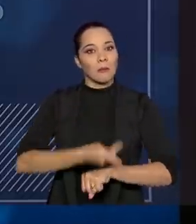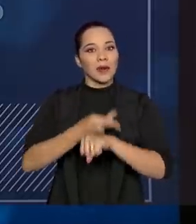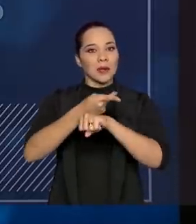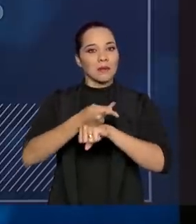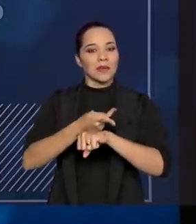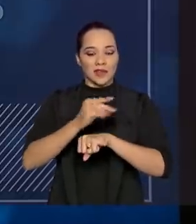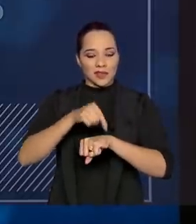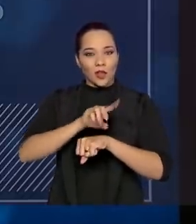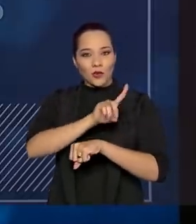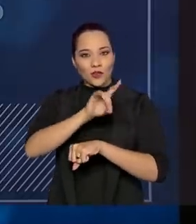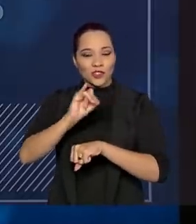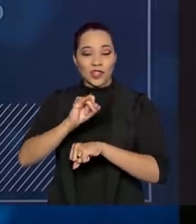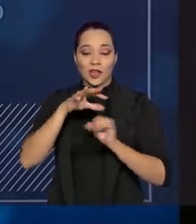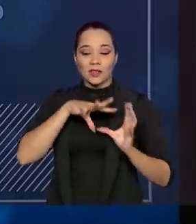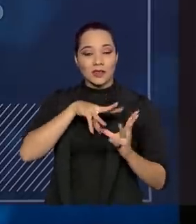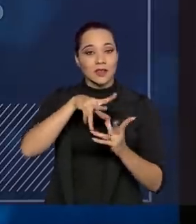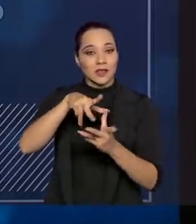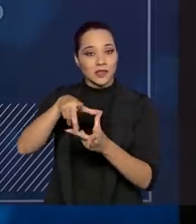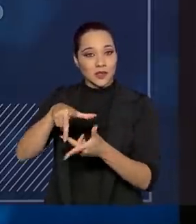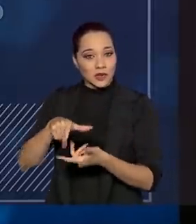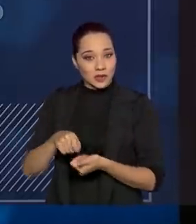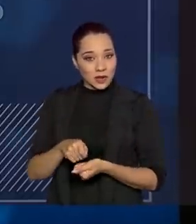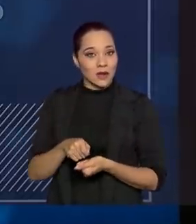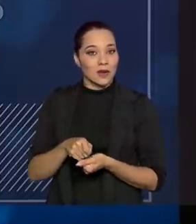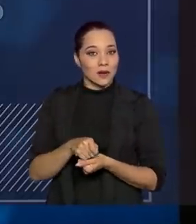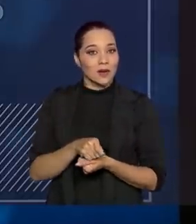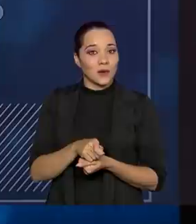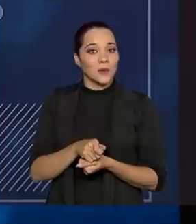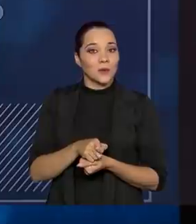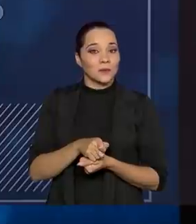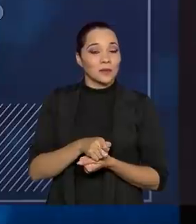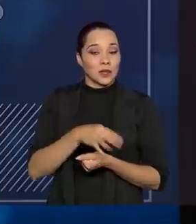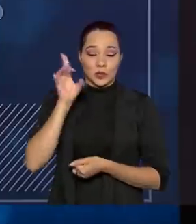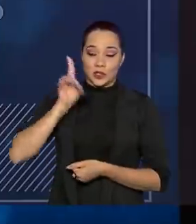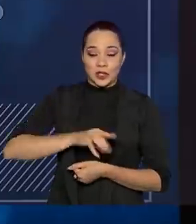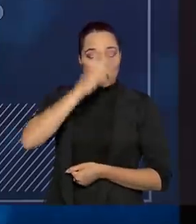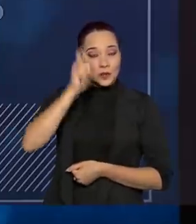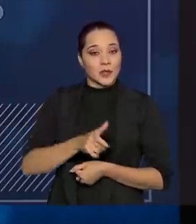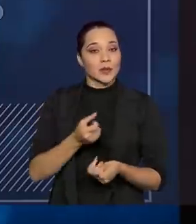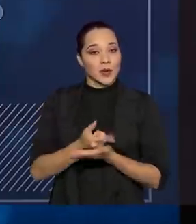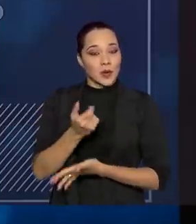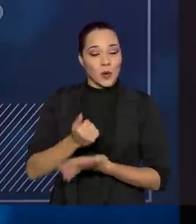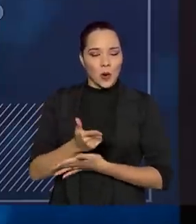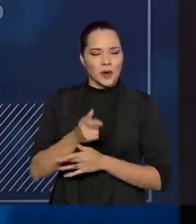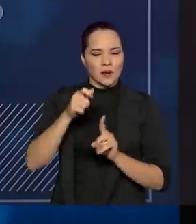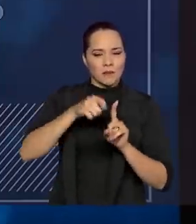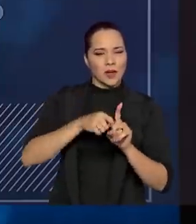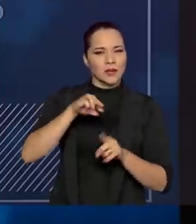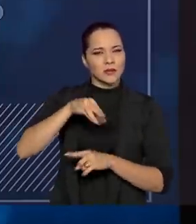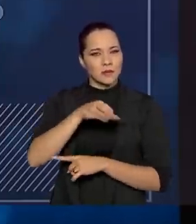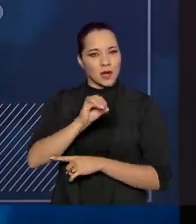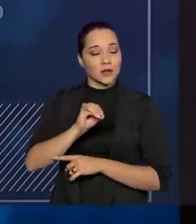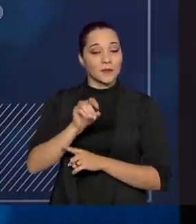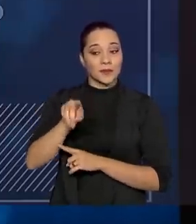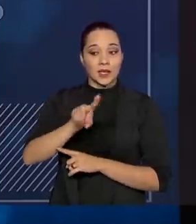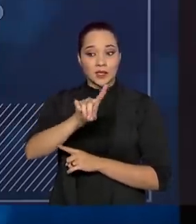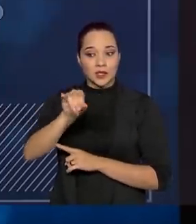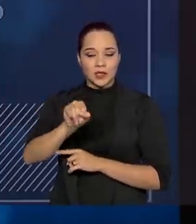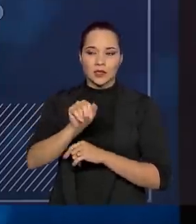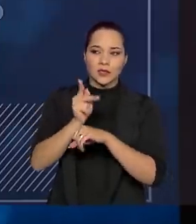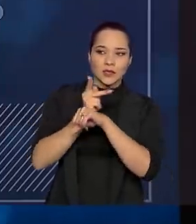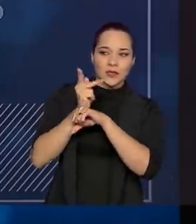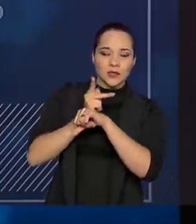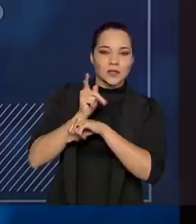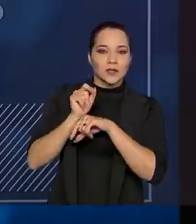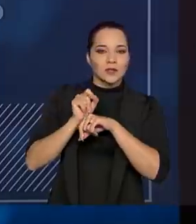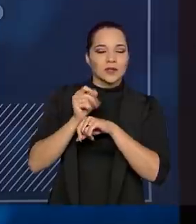dia que é comemorado internacionalmente, né? De direito do consumidor, que acontece em março. E nessa data, nós procuramos,